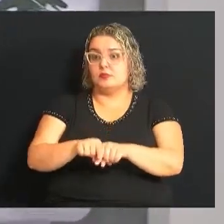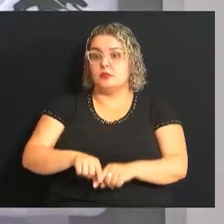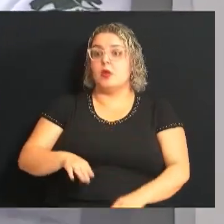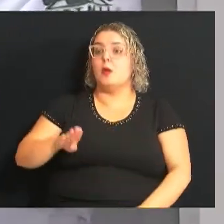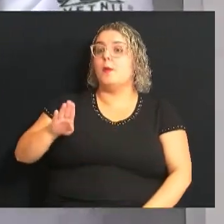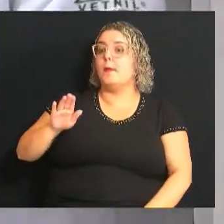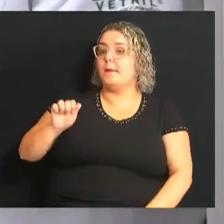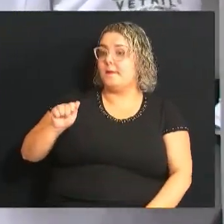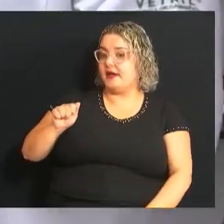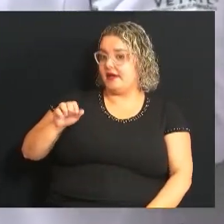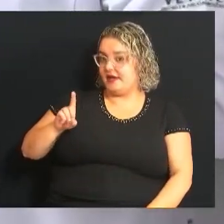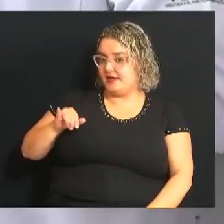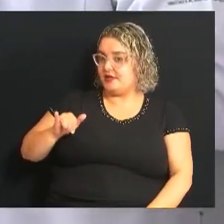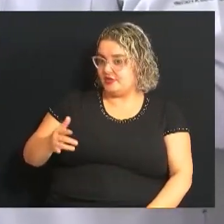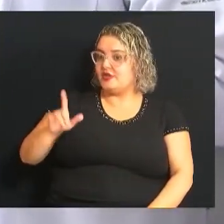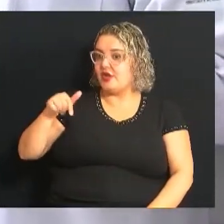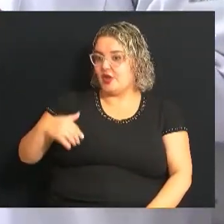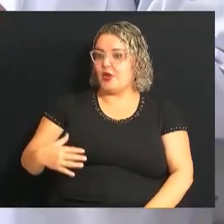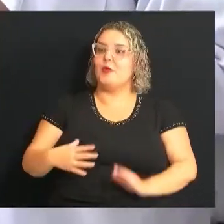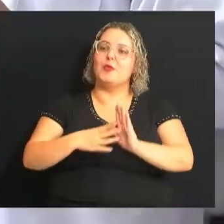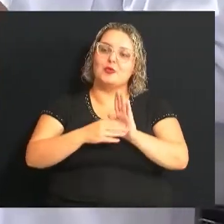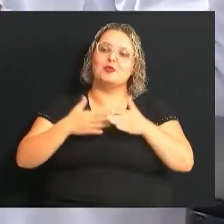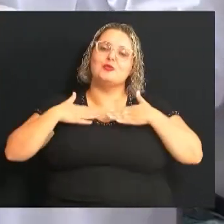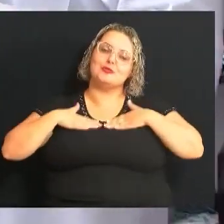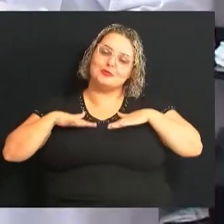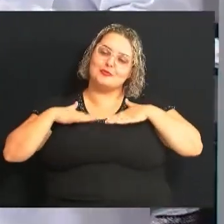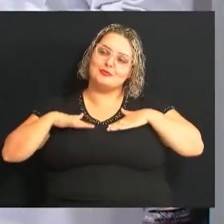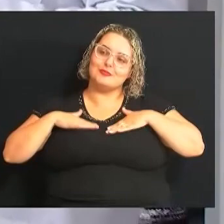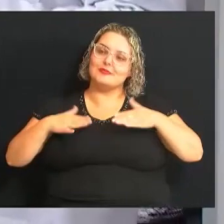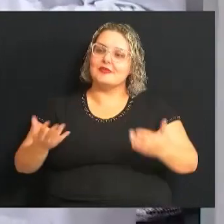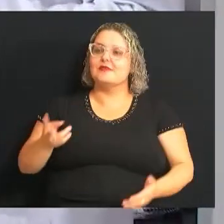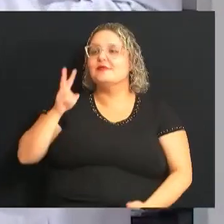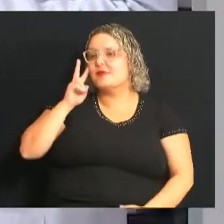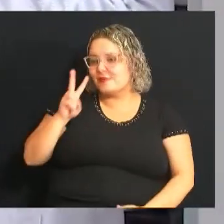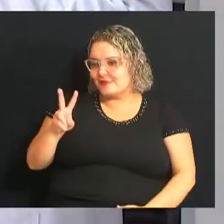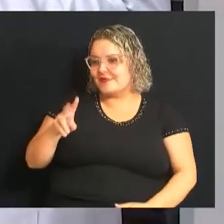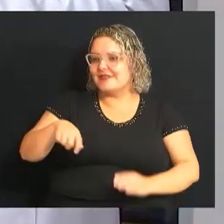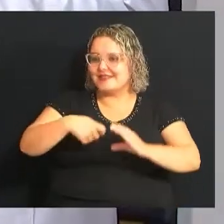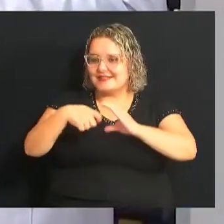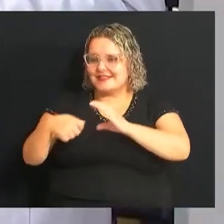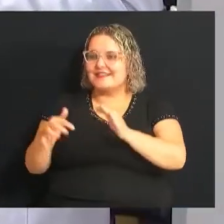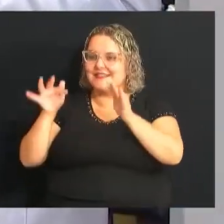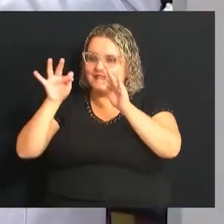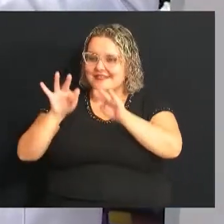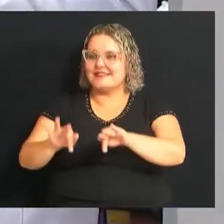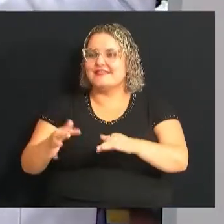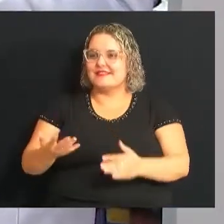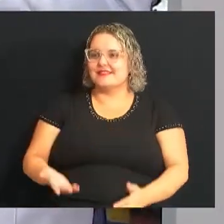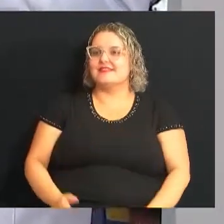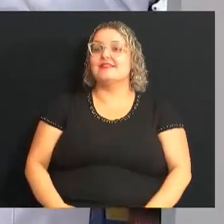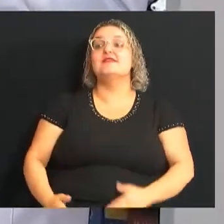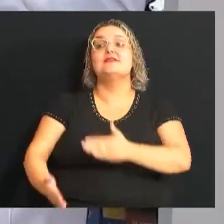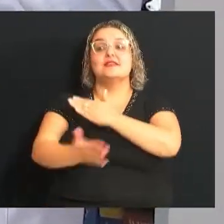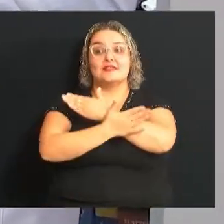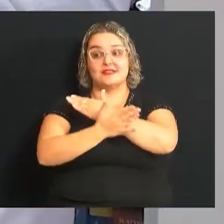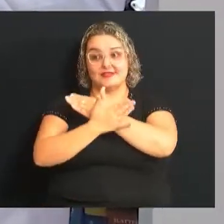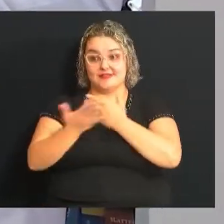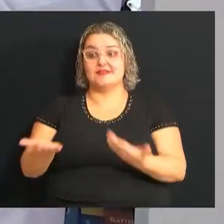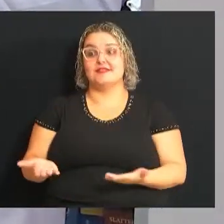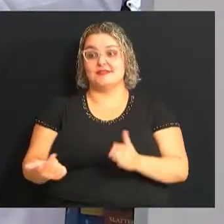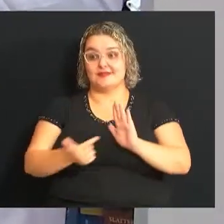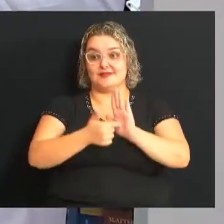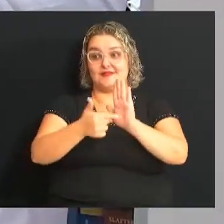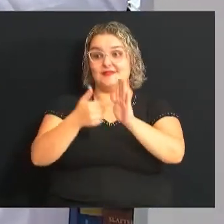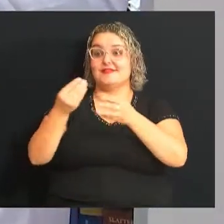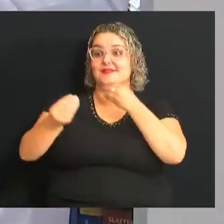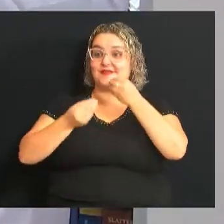nosso modelo aqui, tá quietinho por enquanto, vamos ver como é que ele fica aí até o final, vai nos ajudar aí a mostrar como fazer